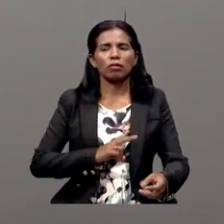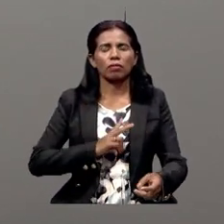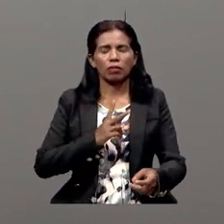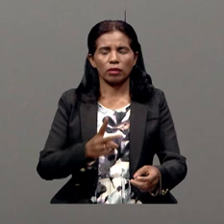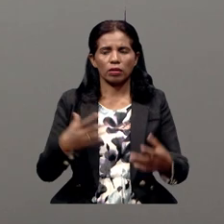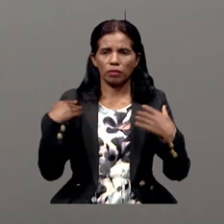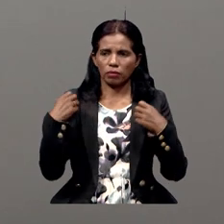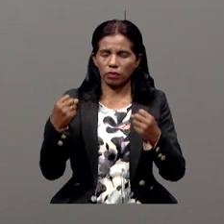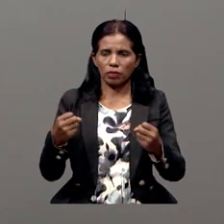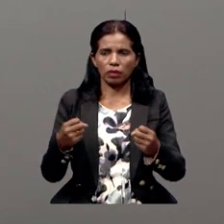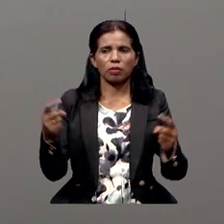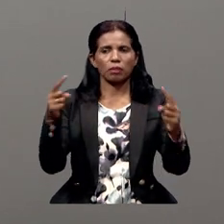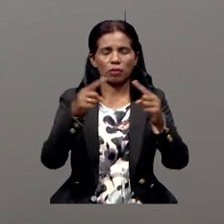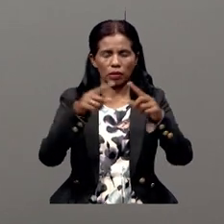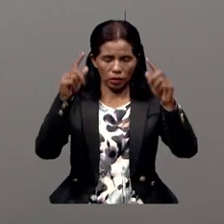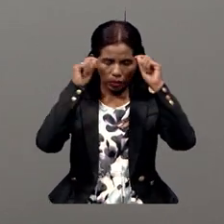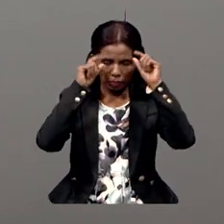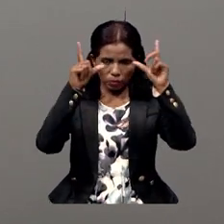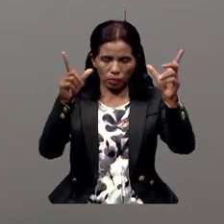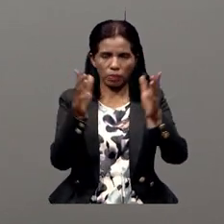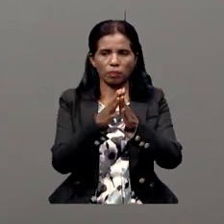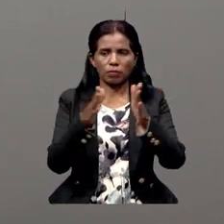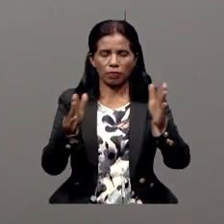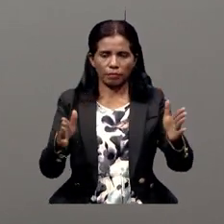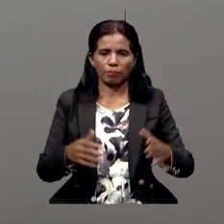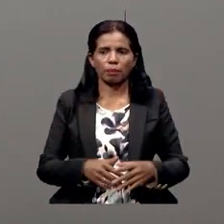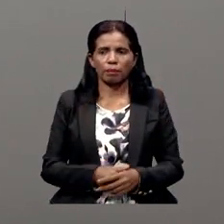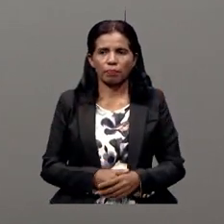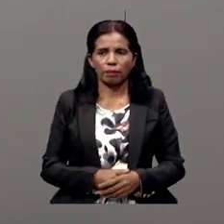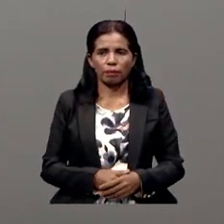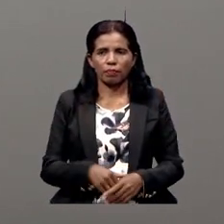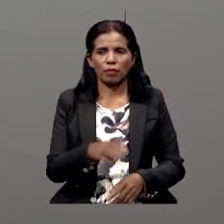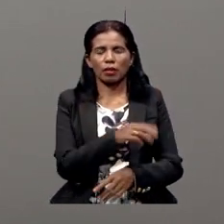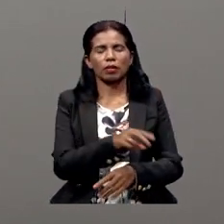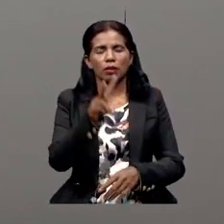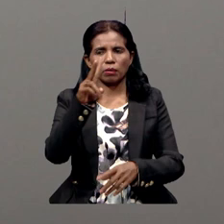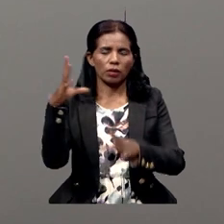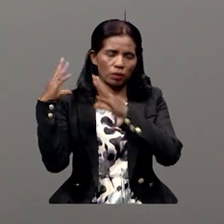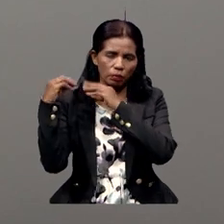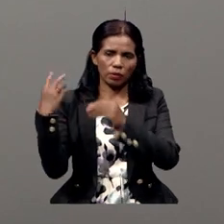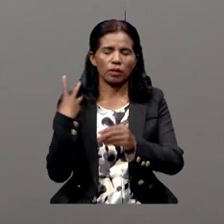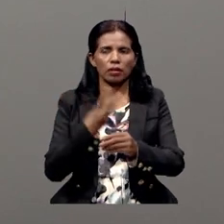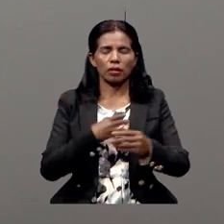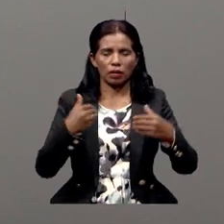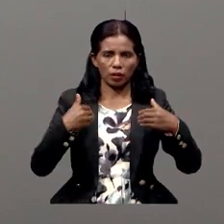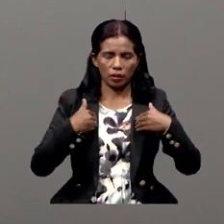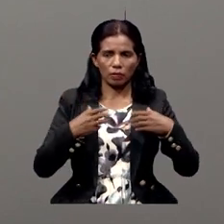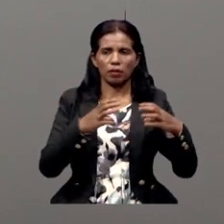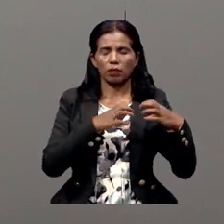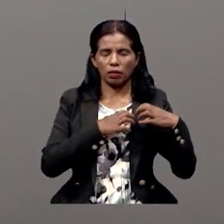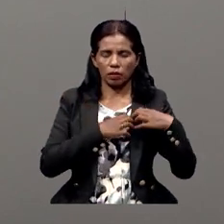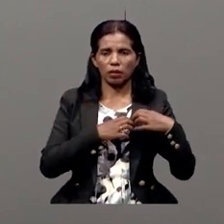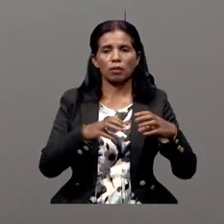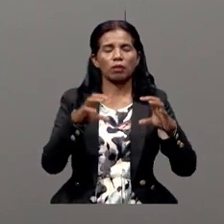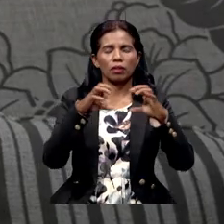energia para um Timor melhor. Estas são as duas esperanças que eu tenho no coração para